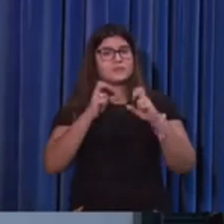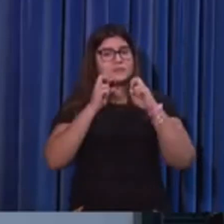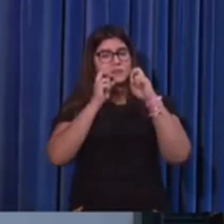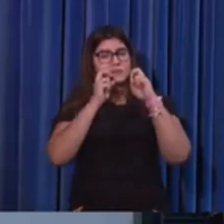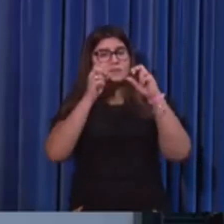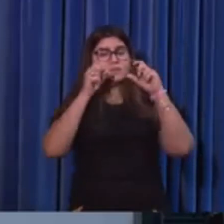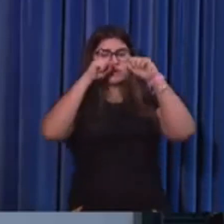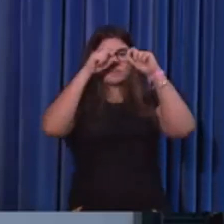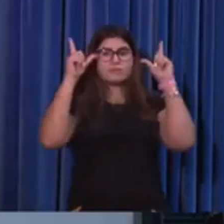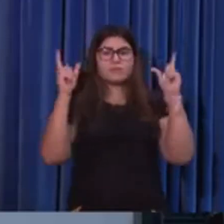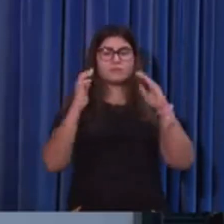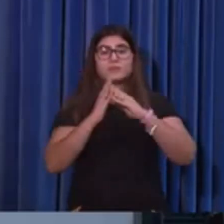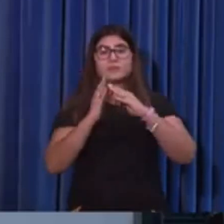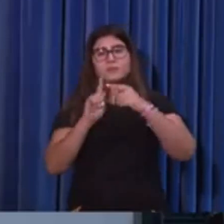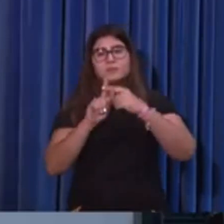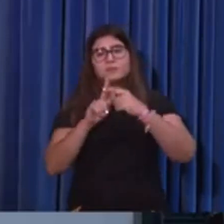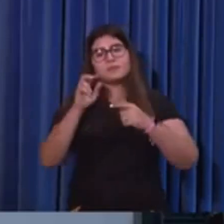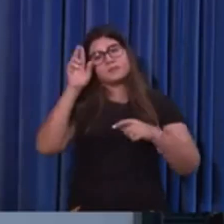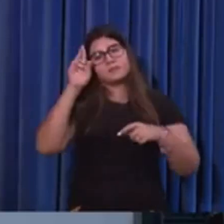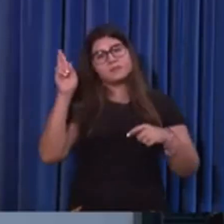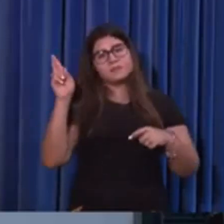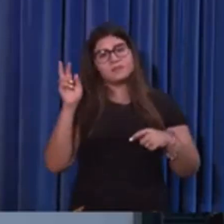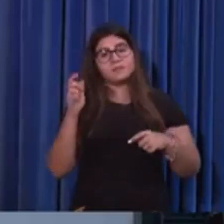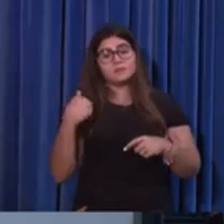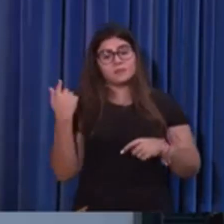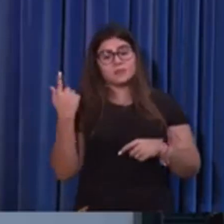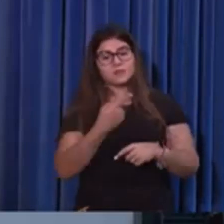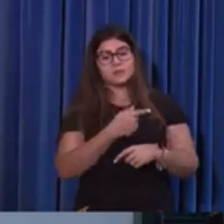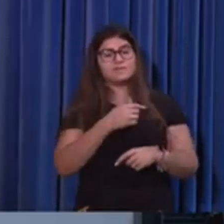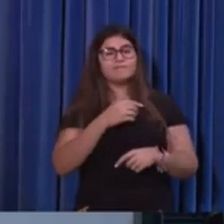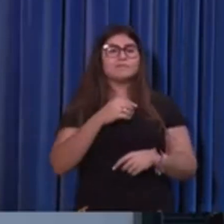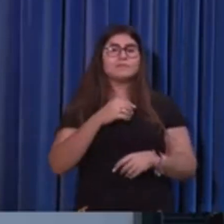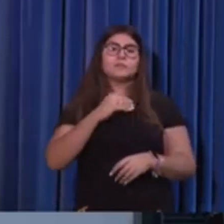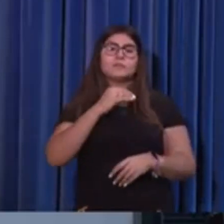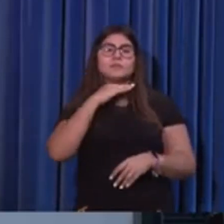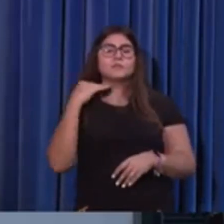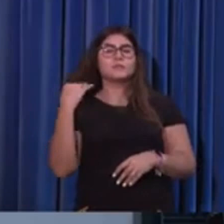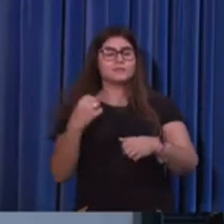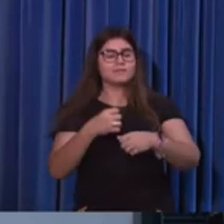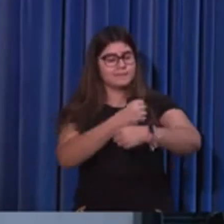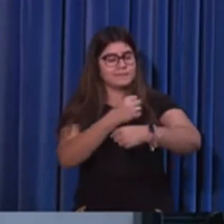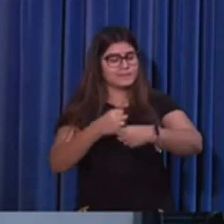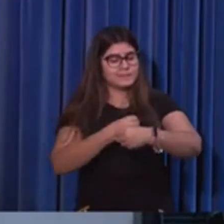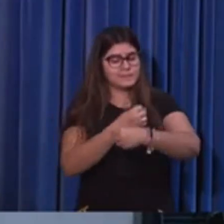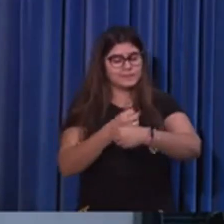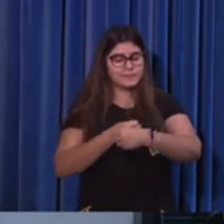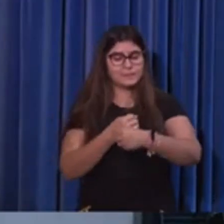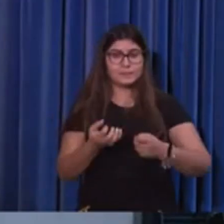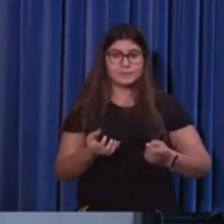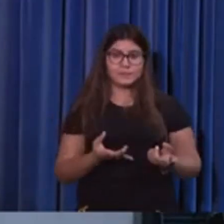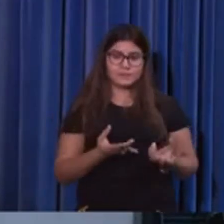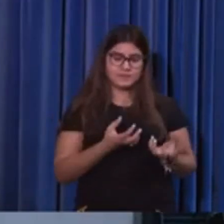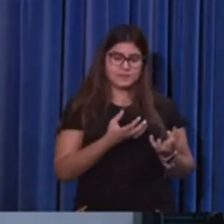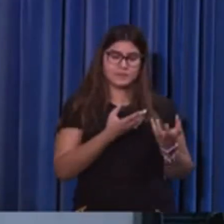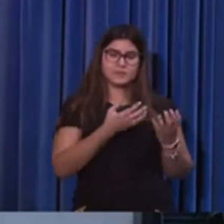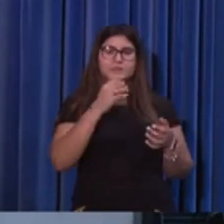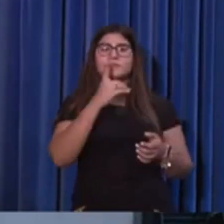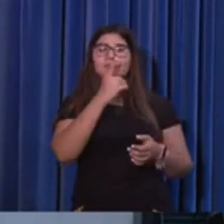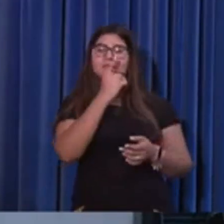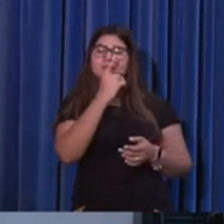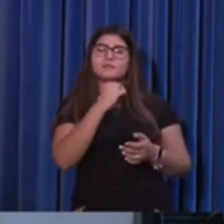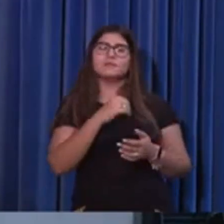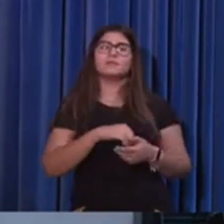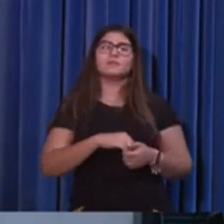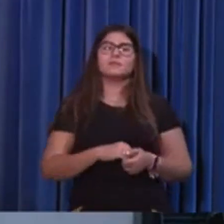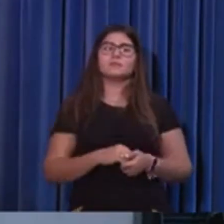igreja do Senhor, nós vamos ser cozidos nesta água que está esquentando cada vez mais. Então, povo